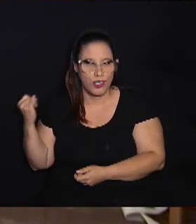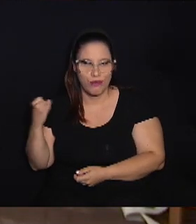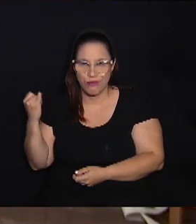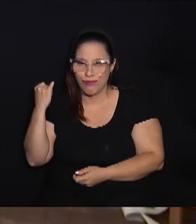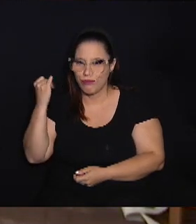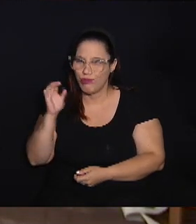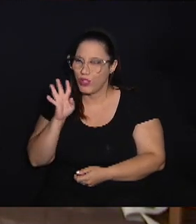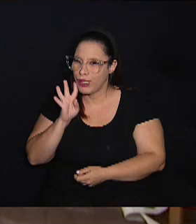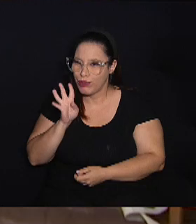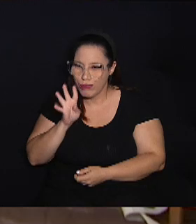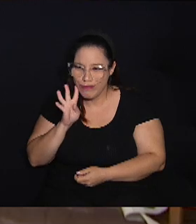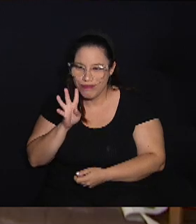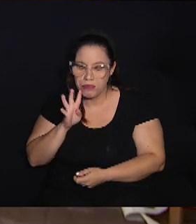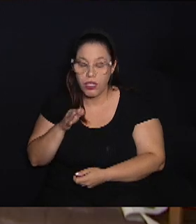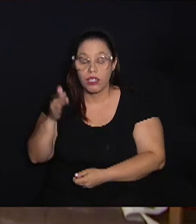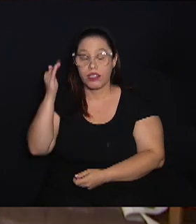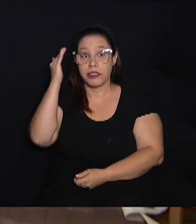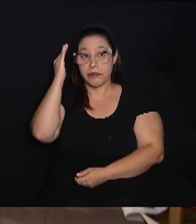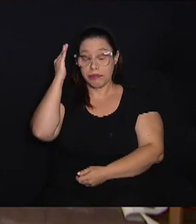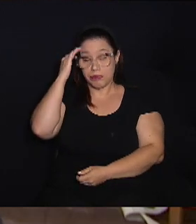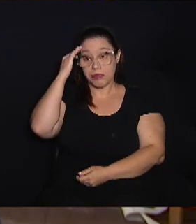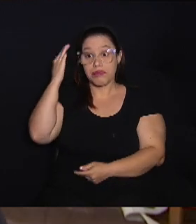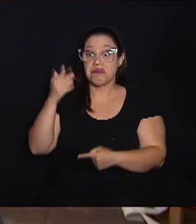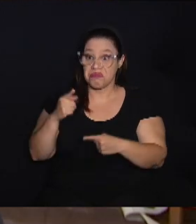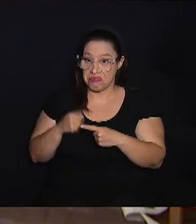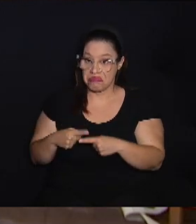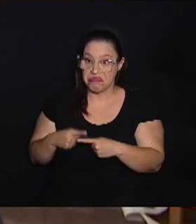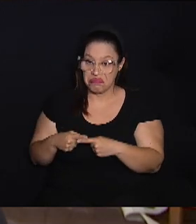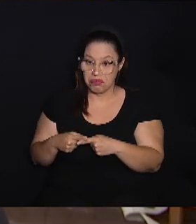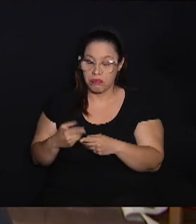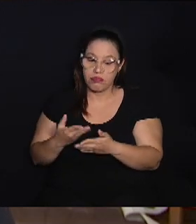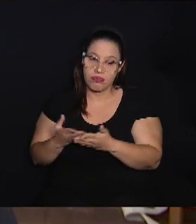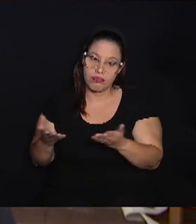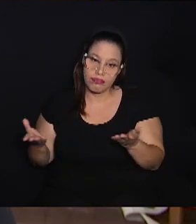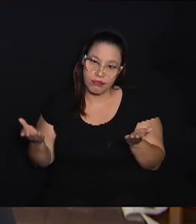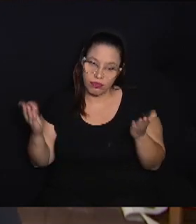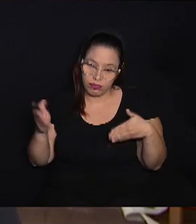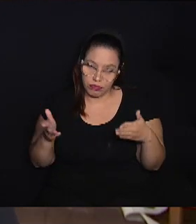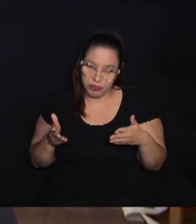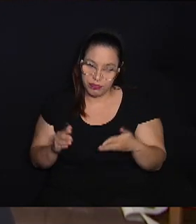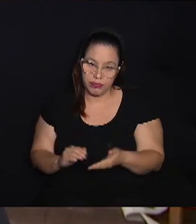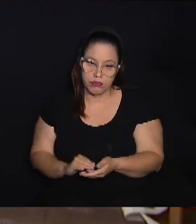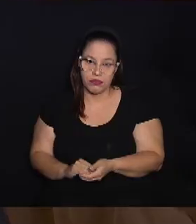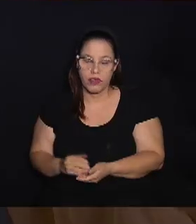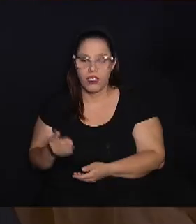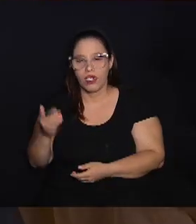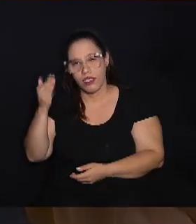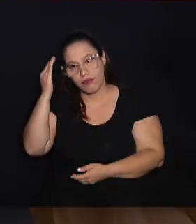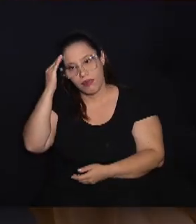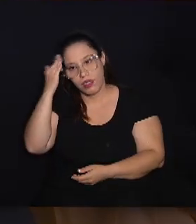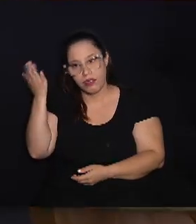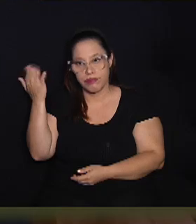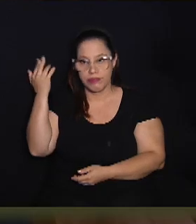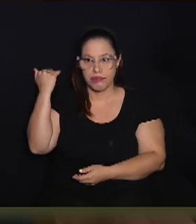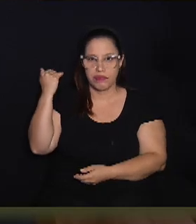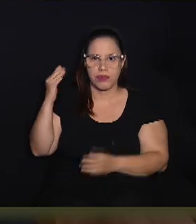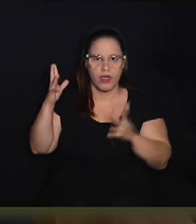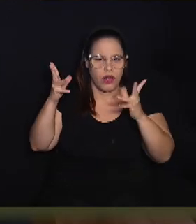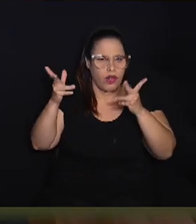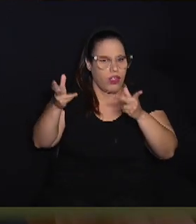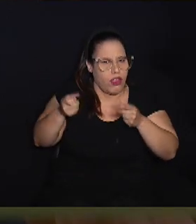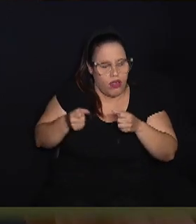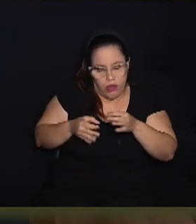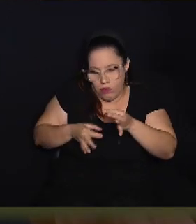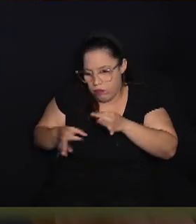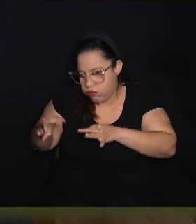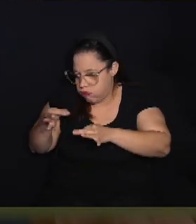muito e a gente entende muito o porquê das coisas serem assim hoje em dia, entendendo o passado, né? Ter tantos materiais de